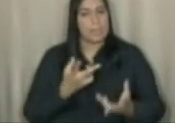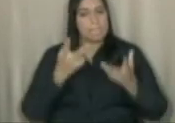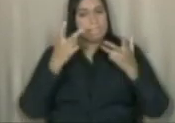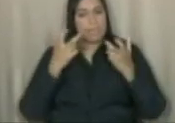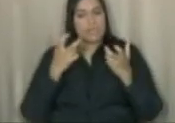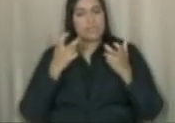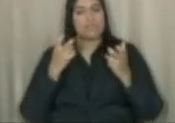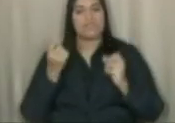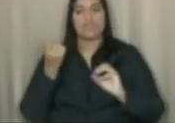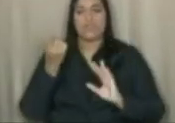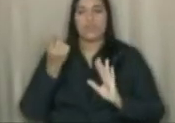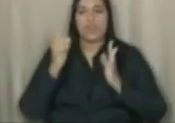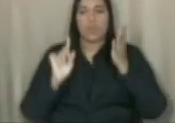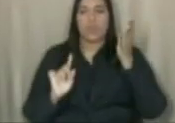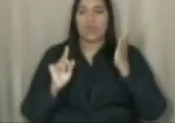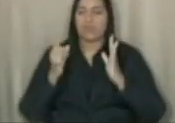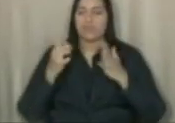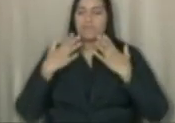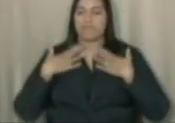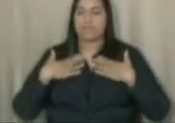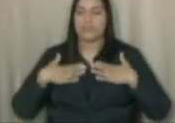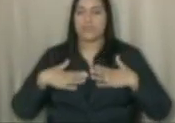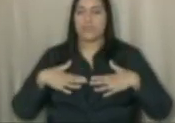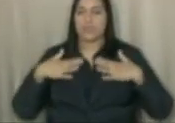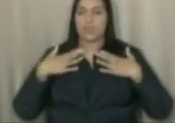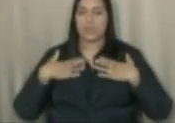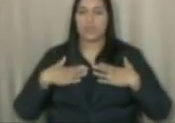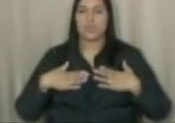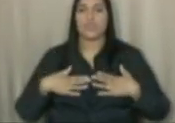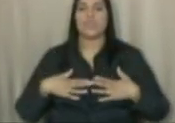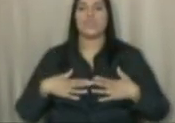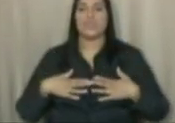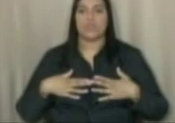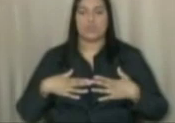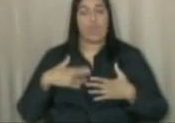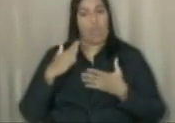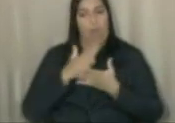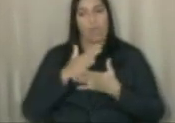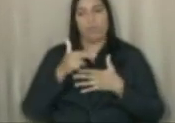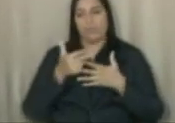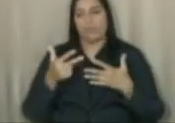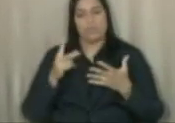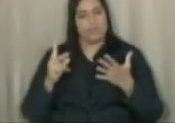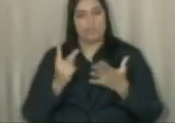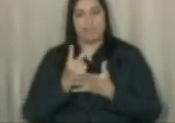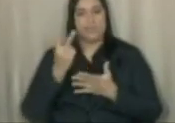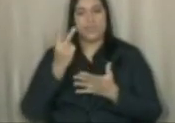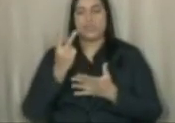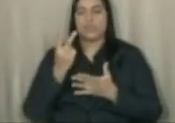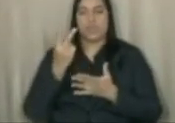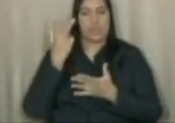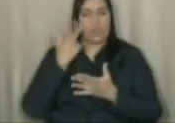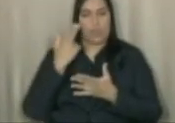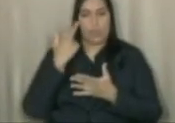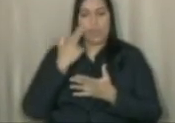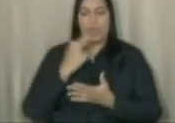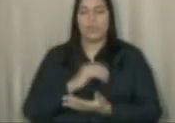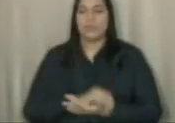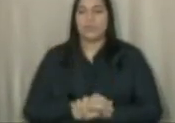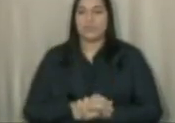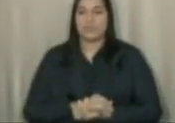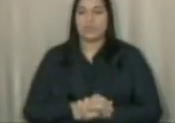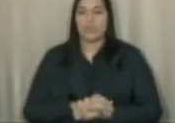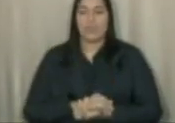carnaval bem tranquilo com algumas ocorrências isso é faz parte mas aonde a gente